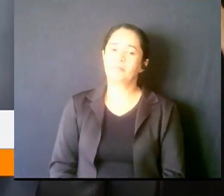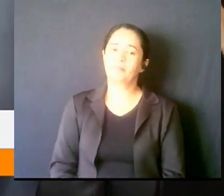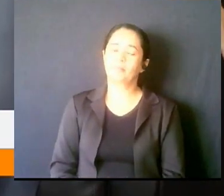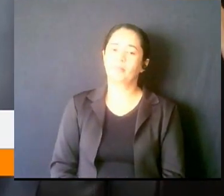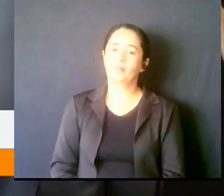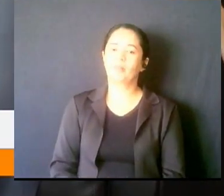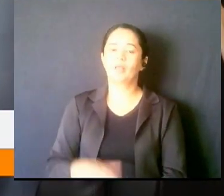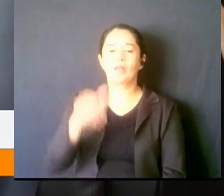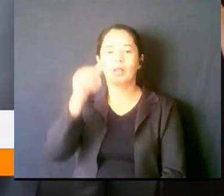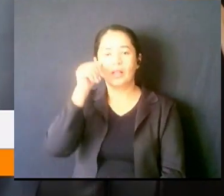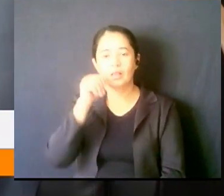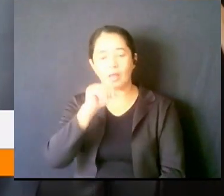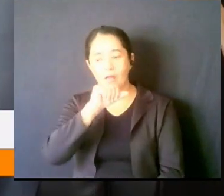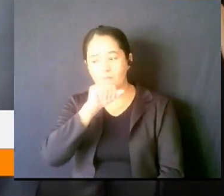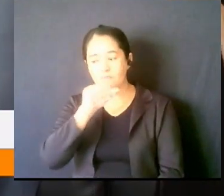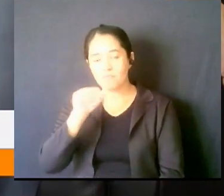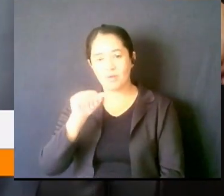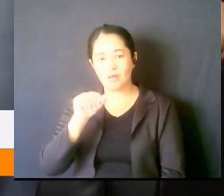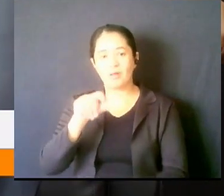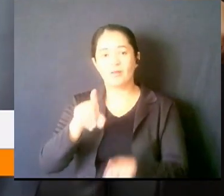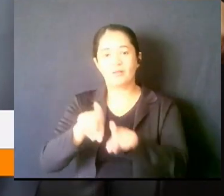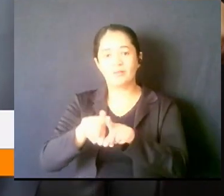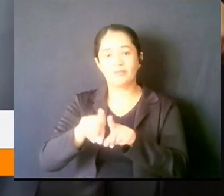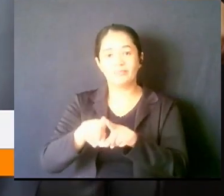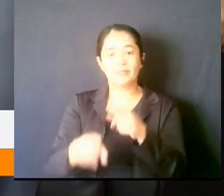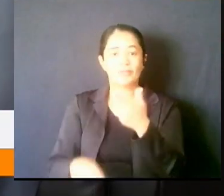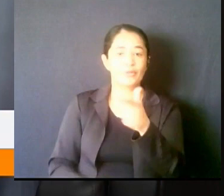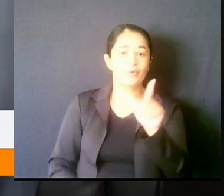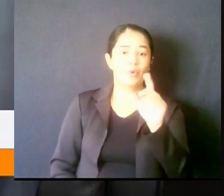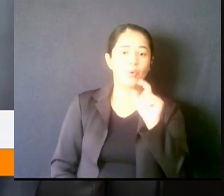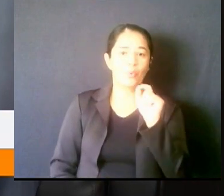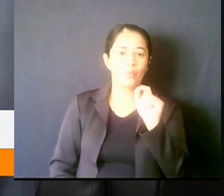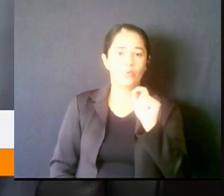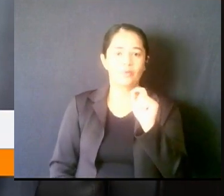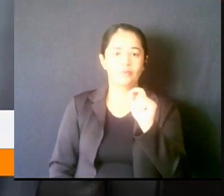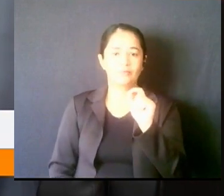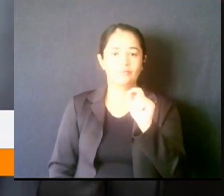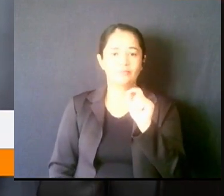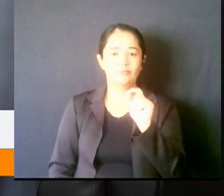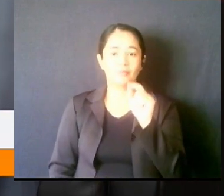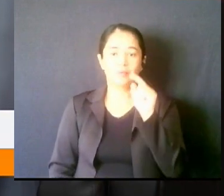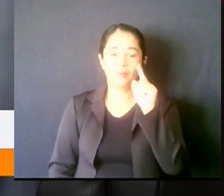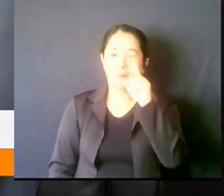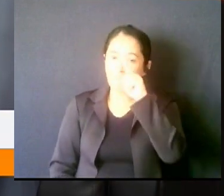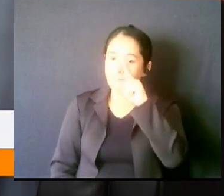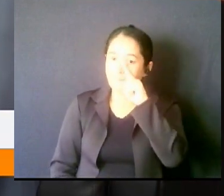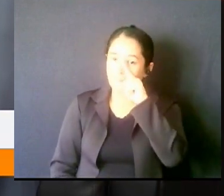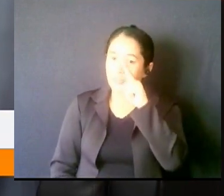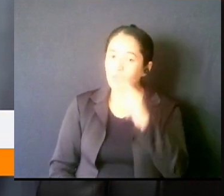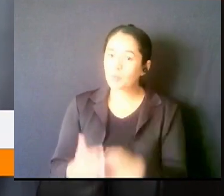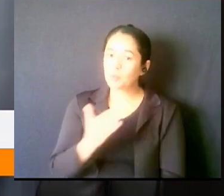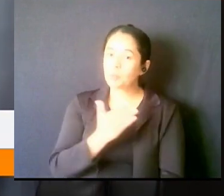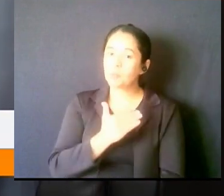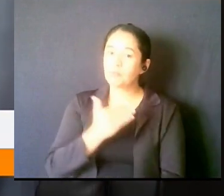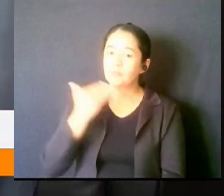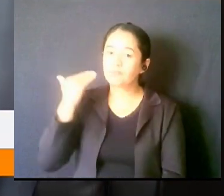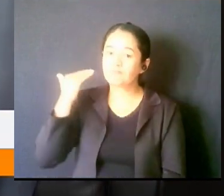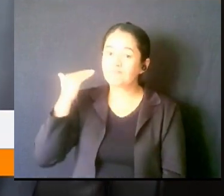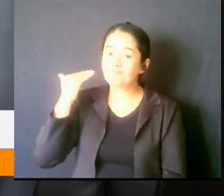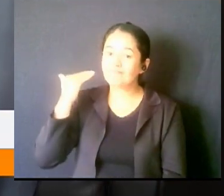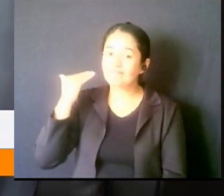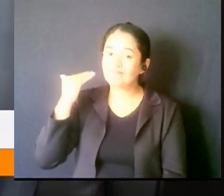tem um componente importante. Existe uma chance maior de mortalidade, de morte nesse período